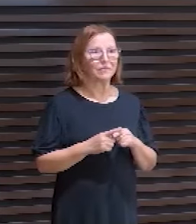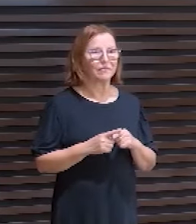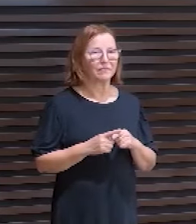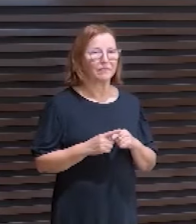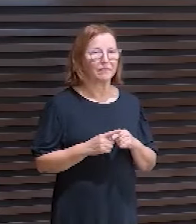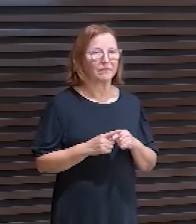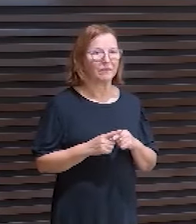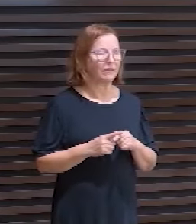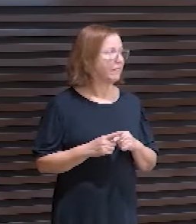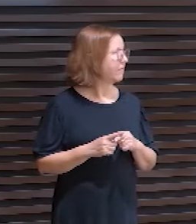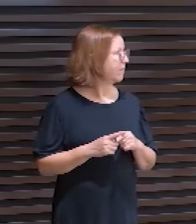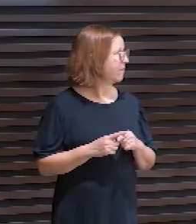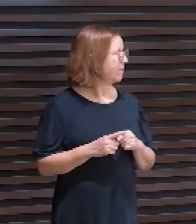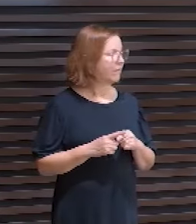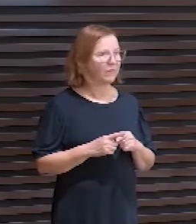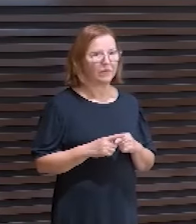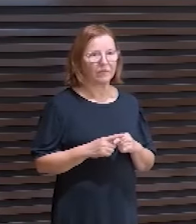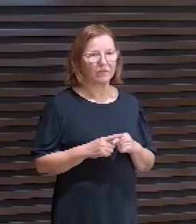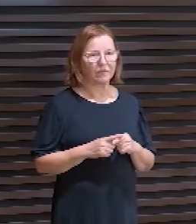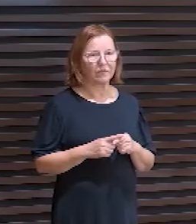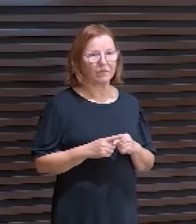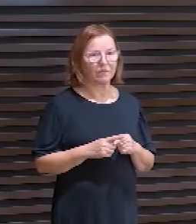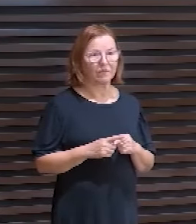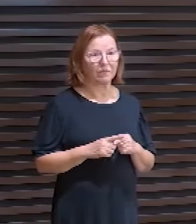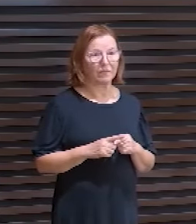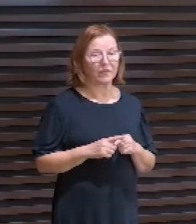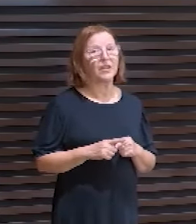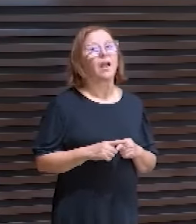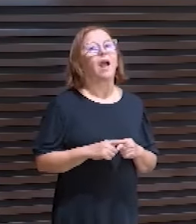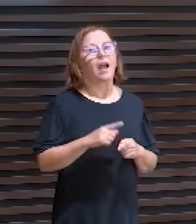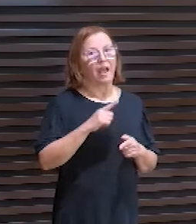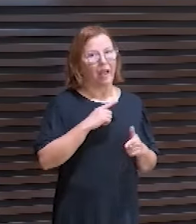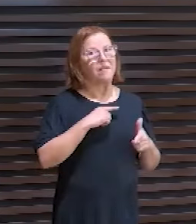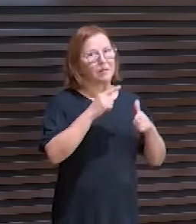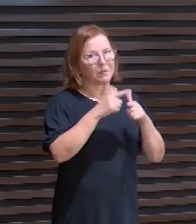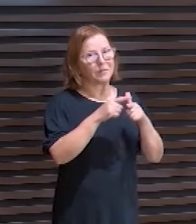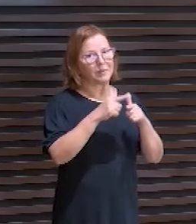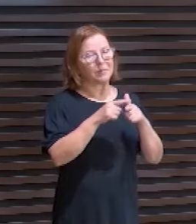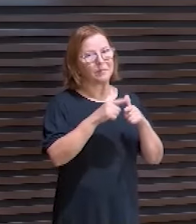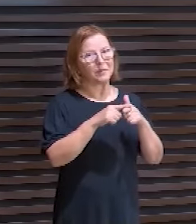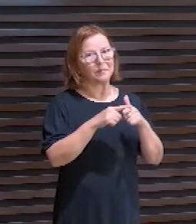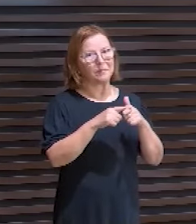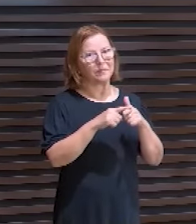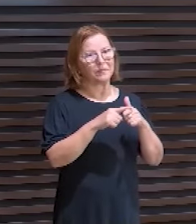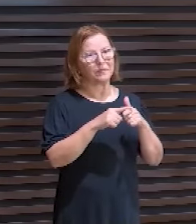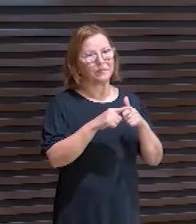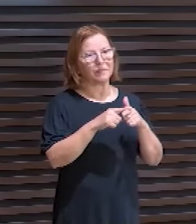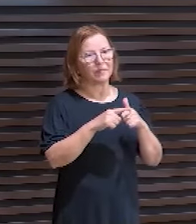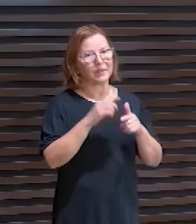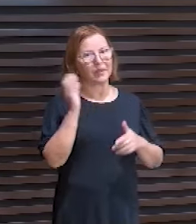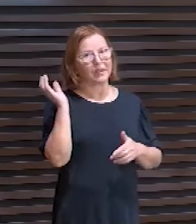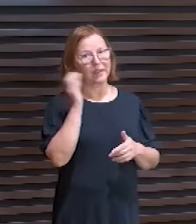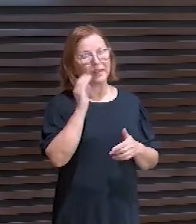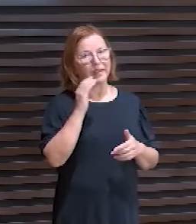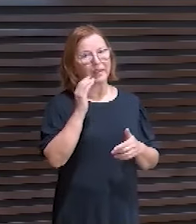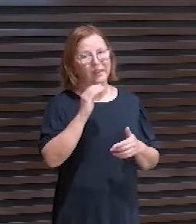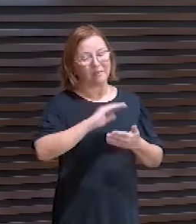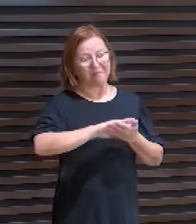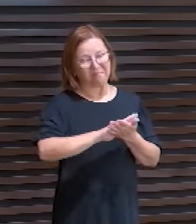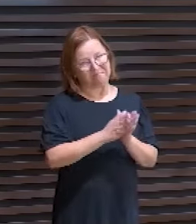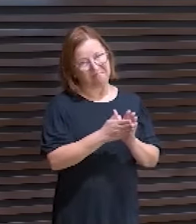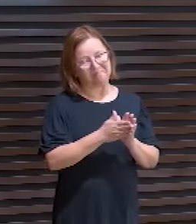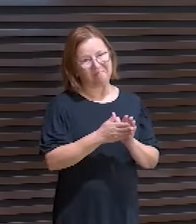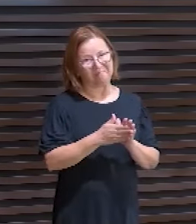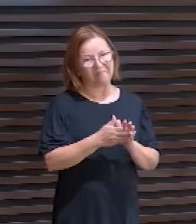ter eles vão ter problemas e aí logo a casinha cai quando aparece o